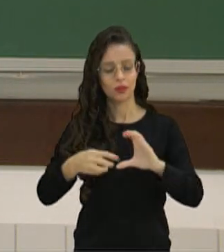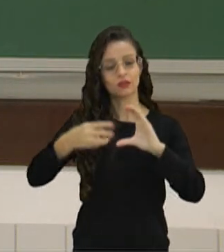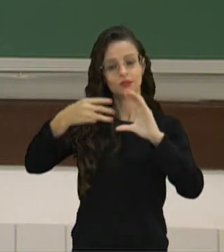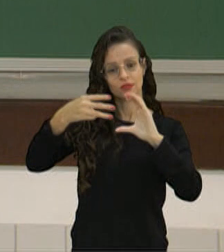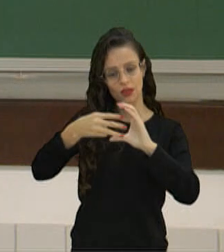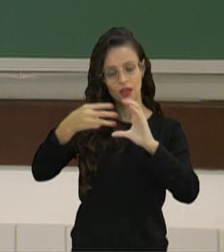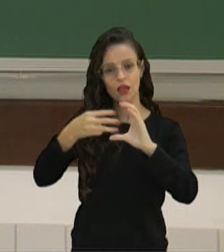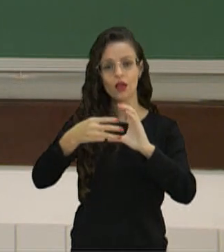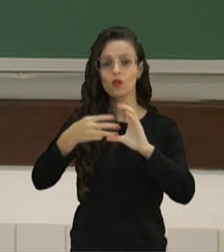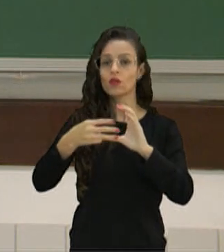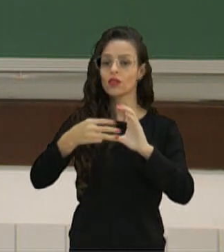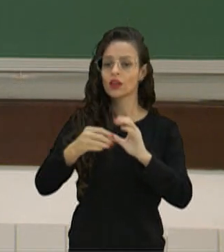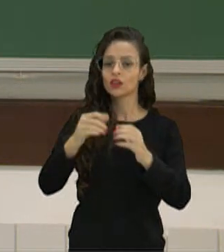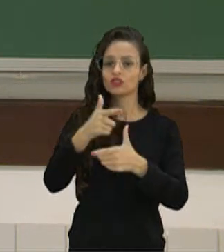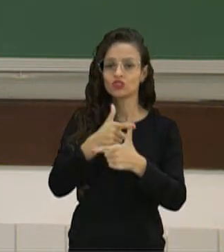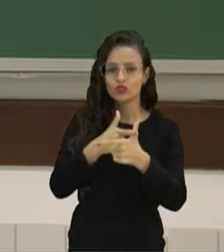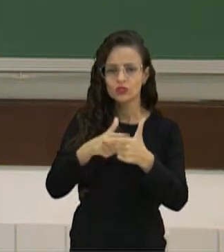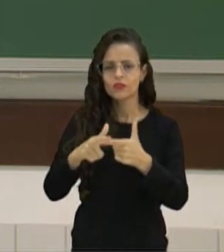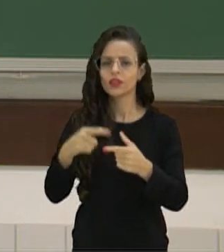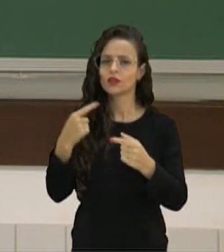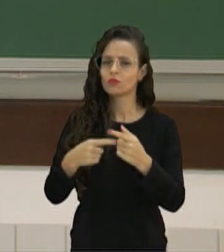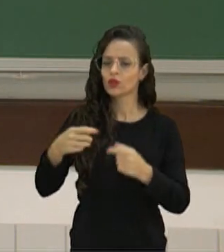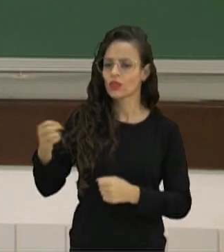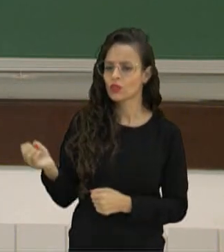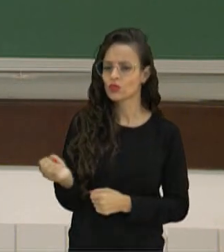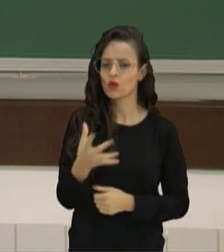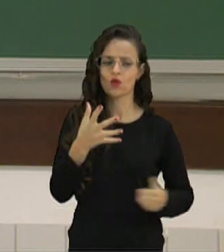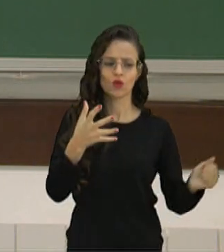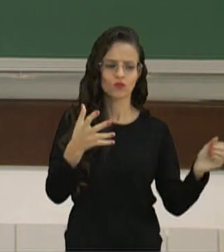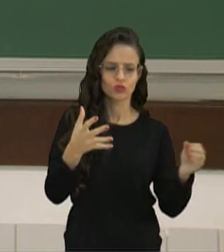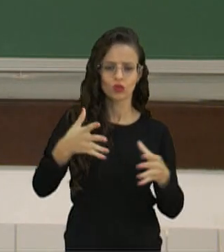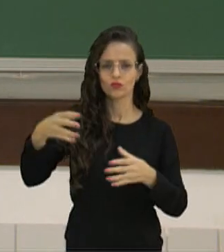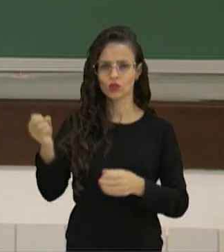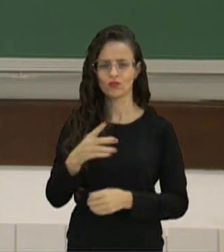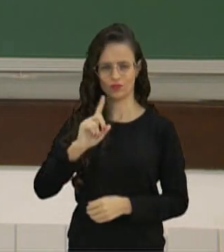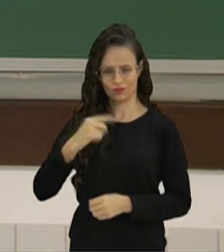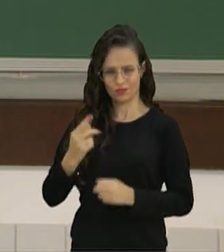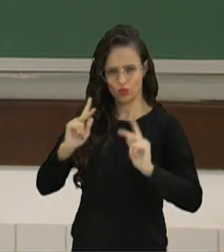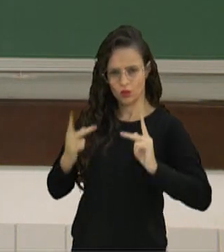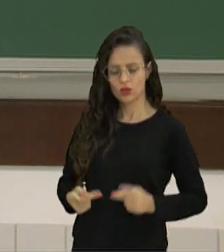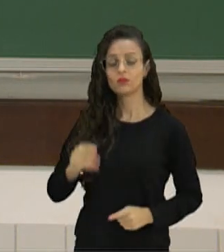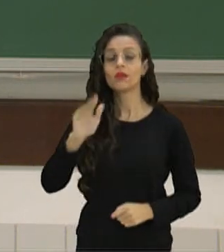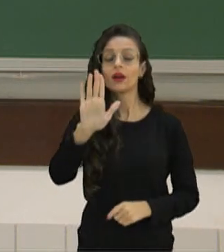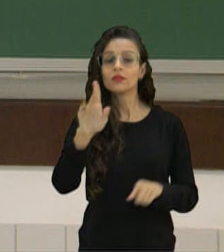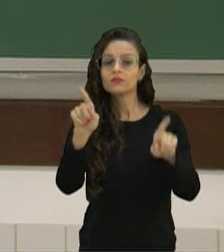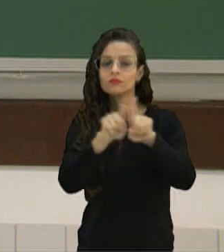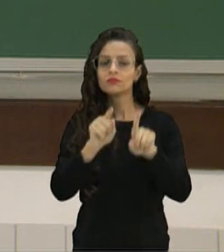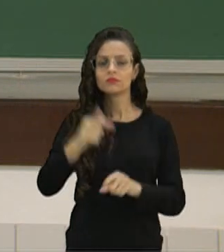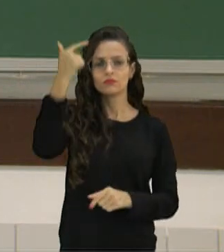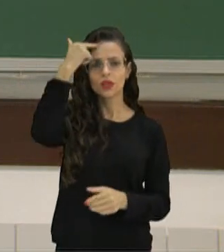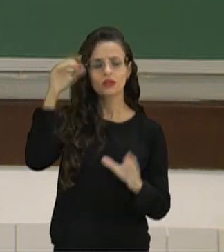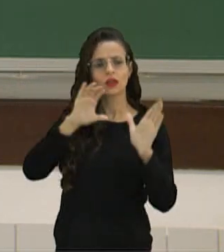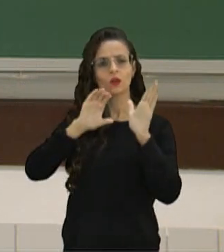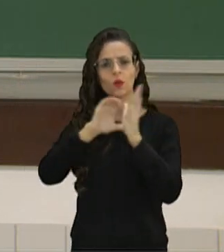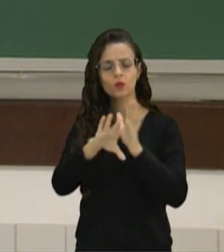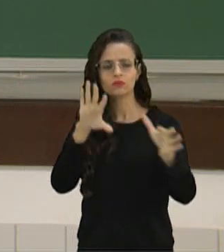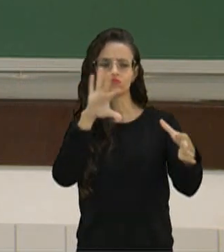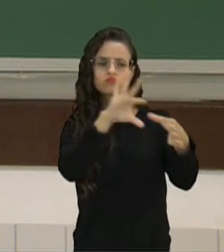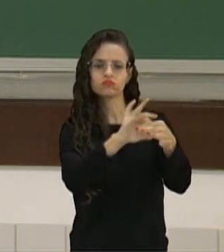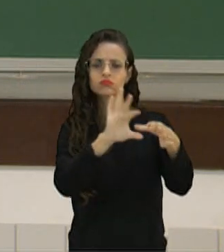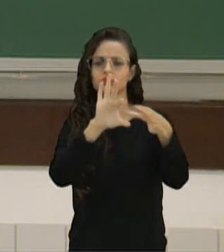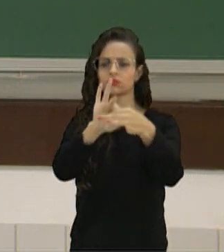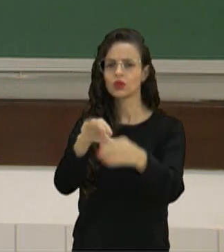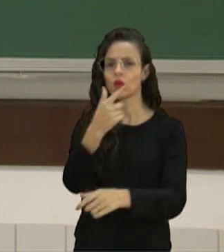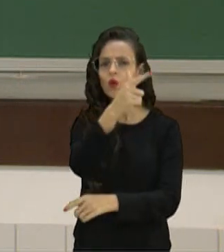se regenerar. Eu estou falando muito da nossa espécie, mas remetam esses conceitos para as